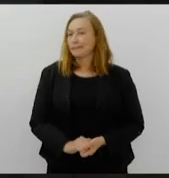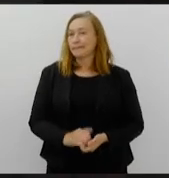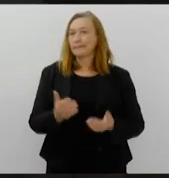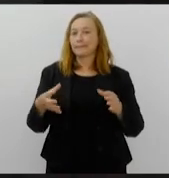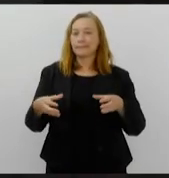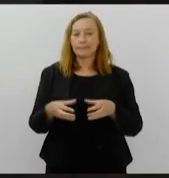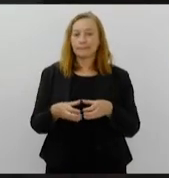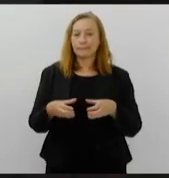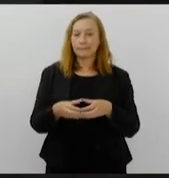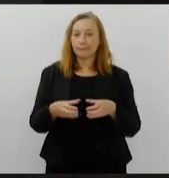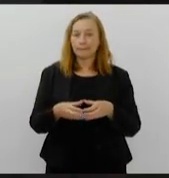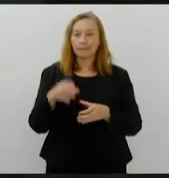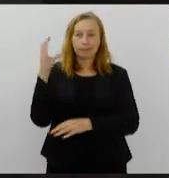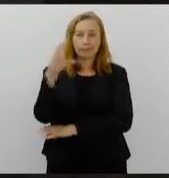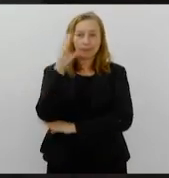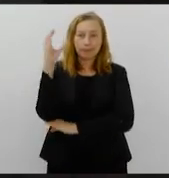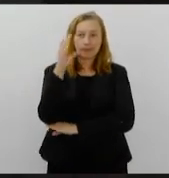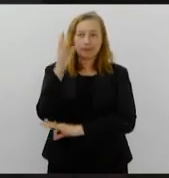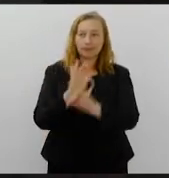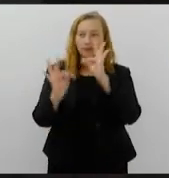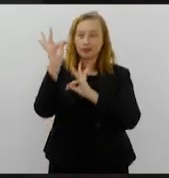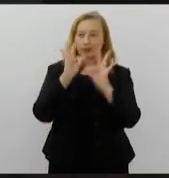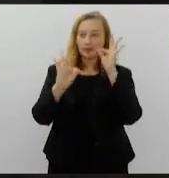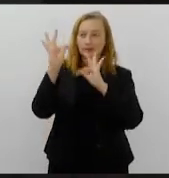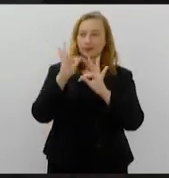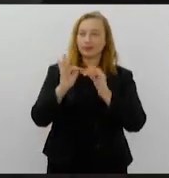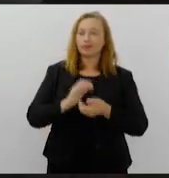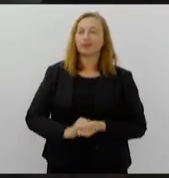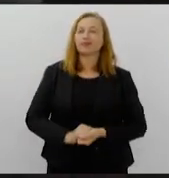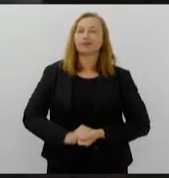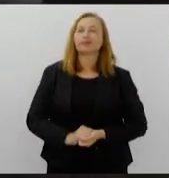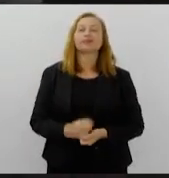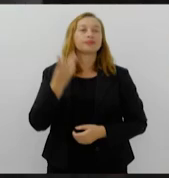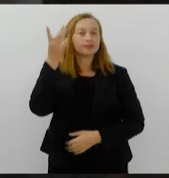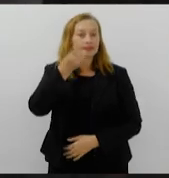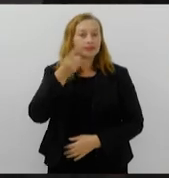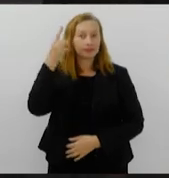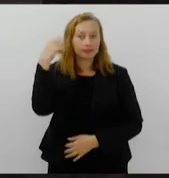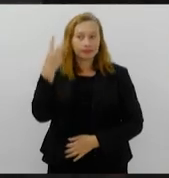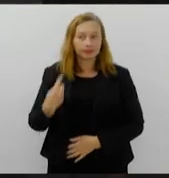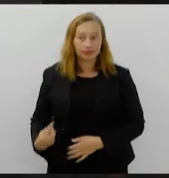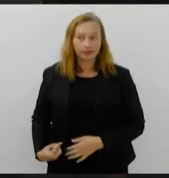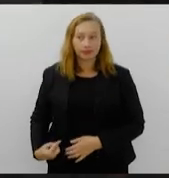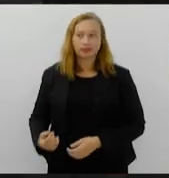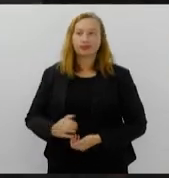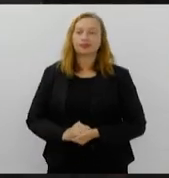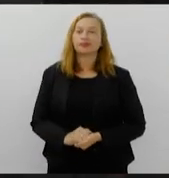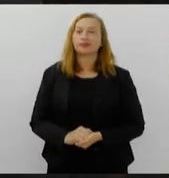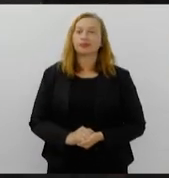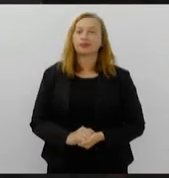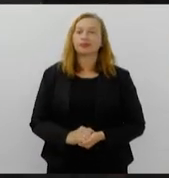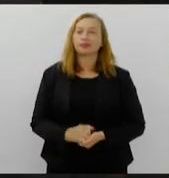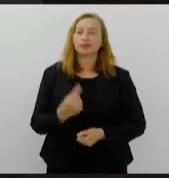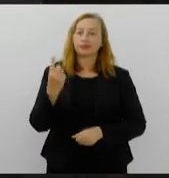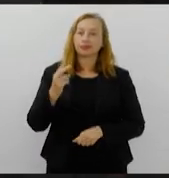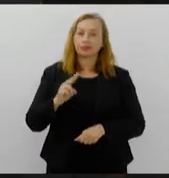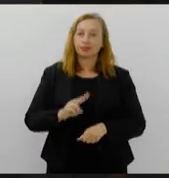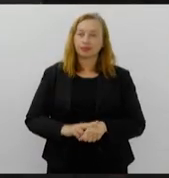Comissão de Ciência e Tecnologia, deputada Dani Balbi, uma vez que ela que é